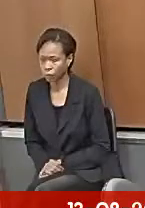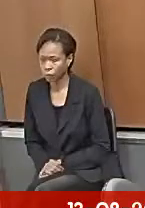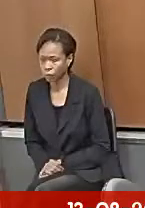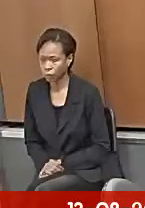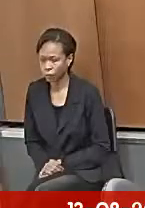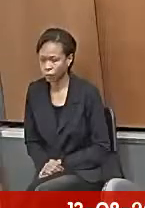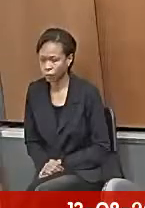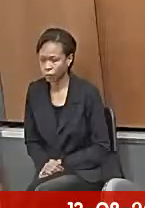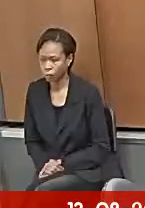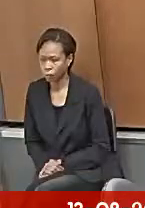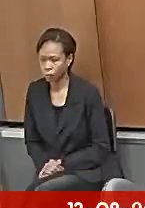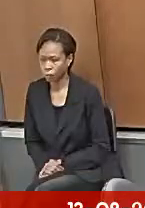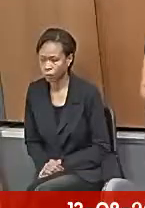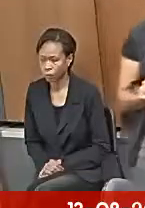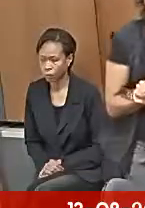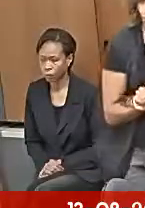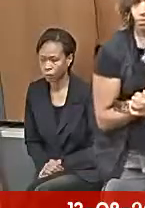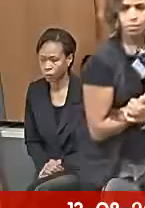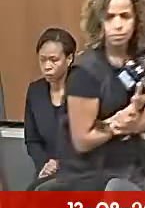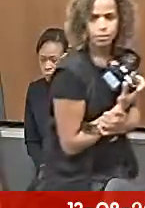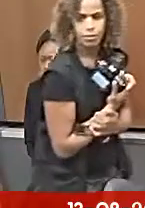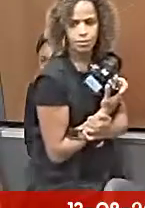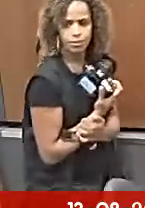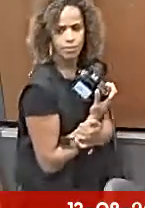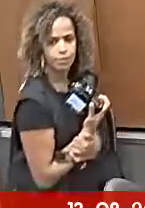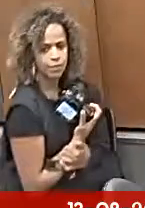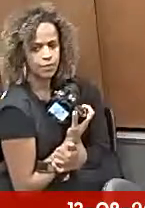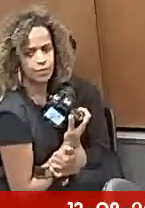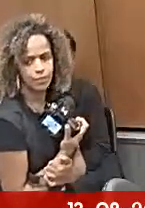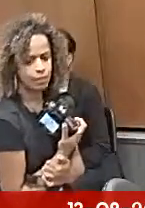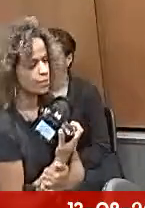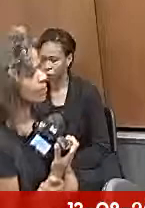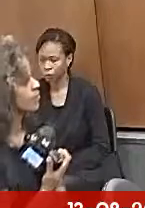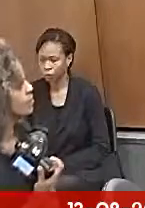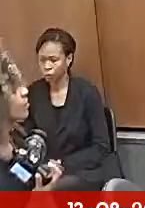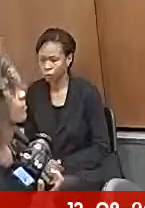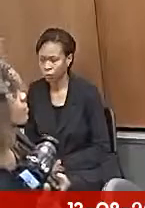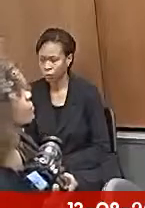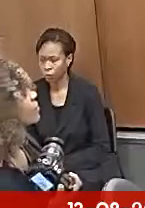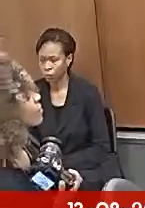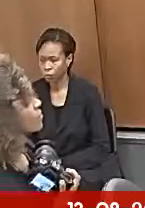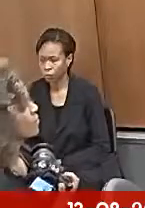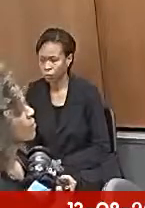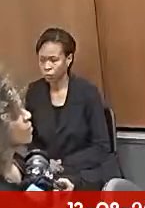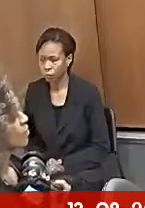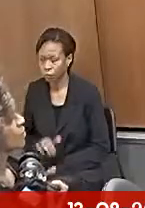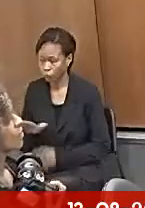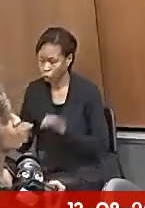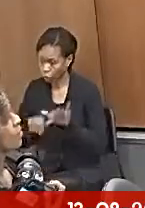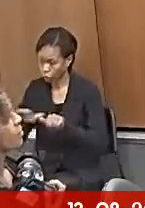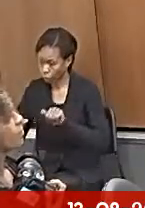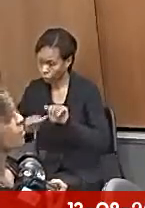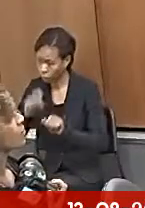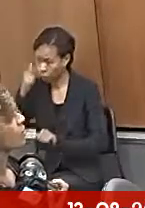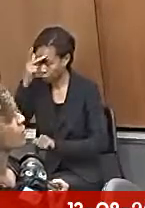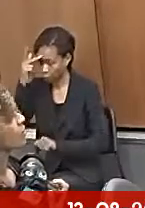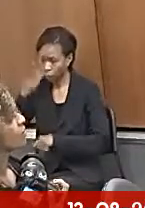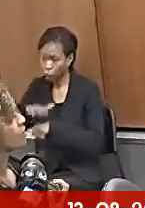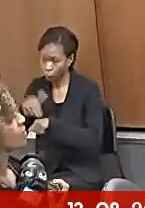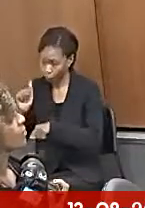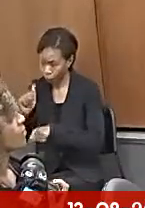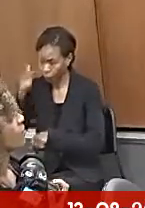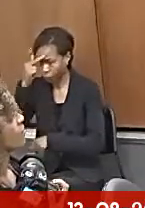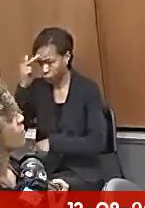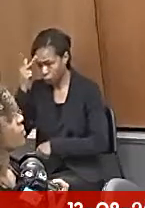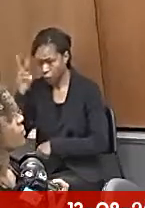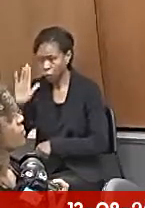ok por essa aqui nós vamos chamar aqui as pessoas que serão homenageados e